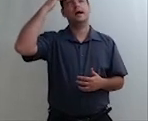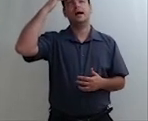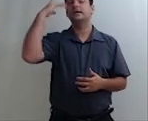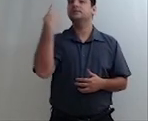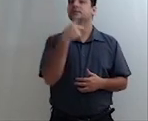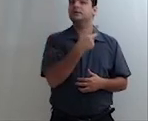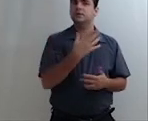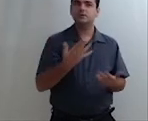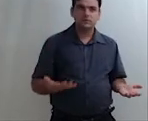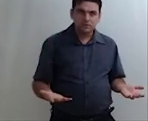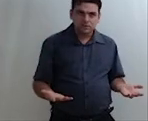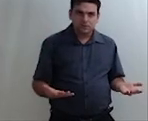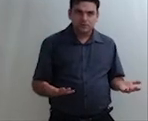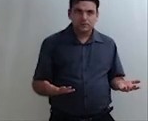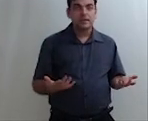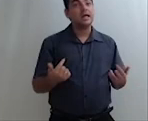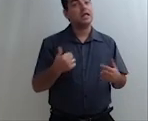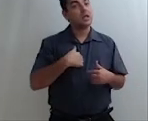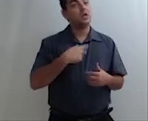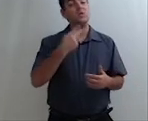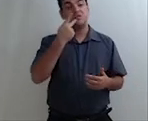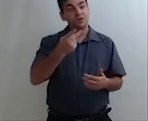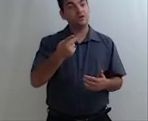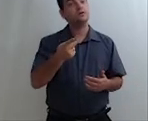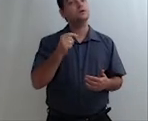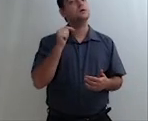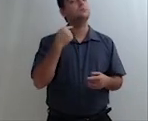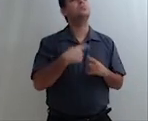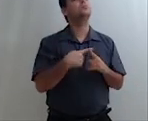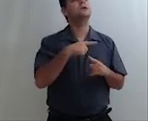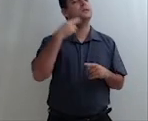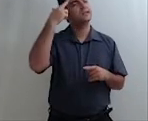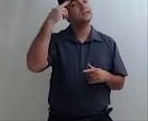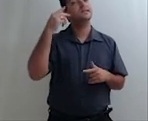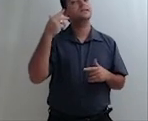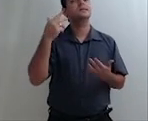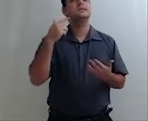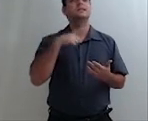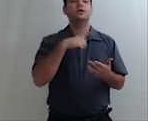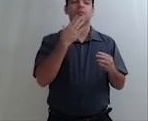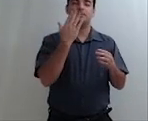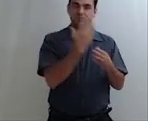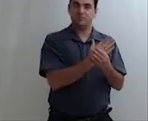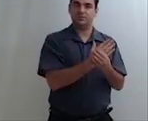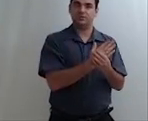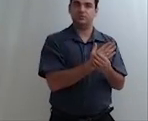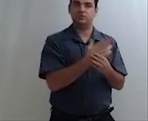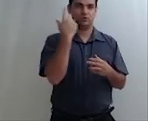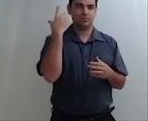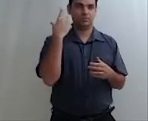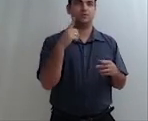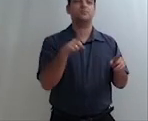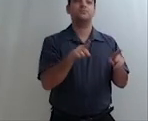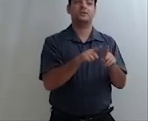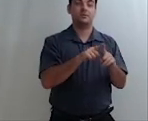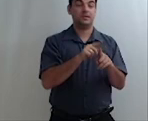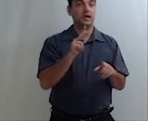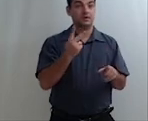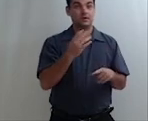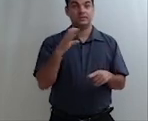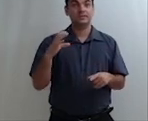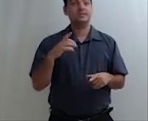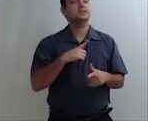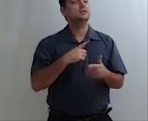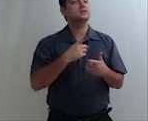que eu afirmo para vocês que essa essa decisão foi ilusória porque nos autos principais inclusive no presente OB escop foi juntada uma